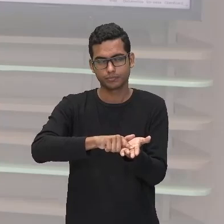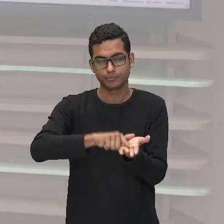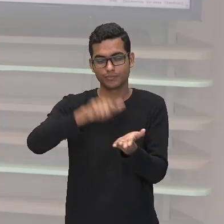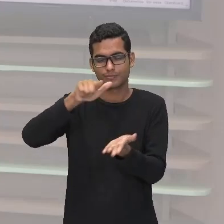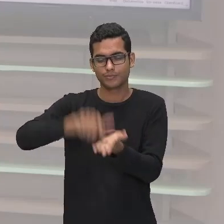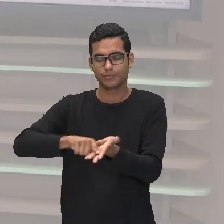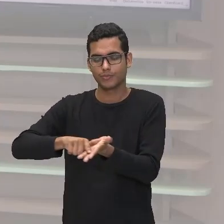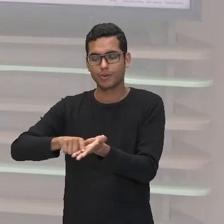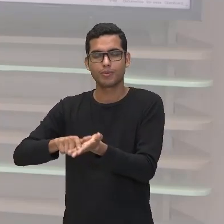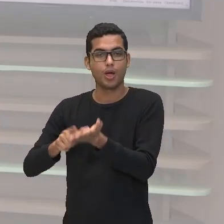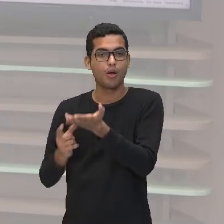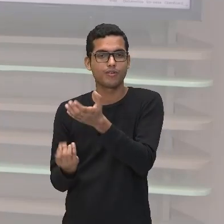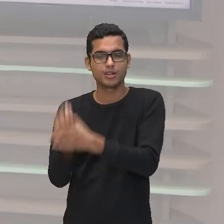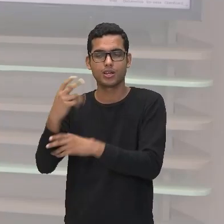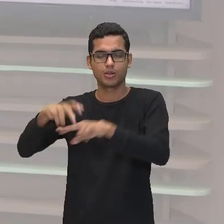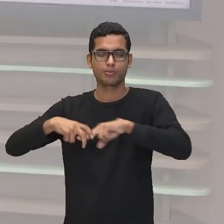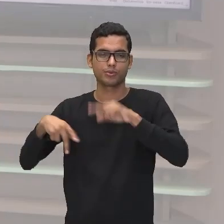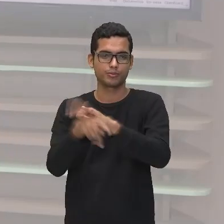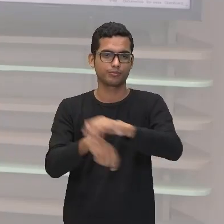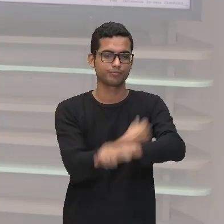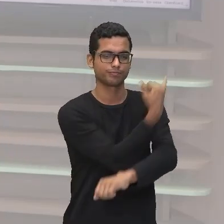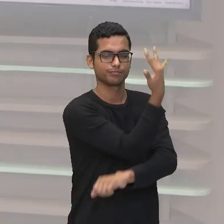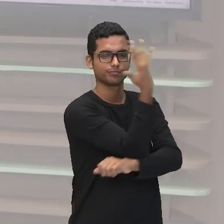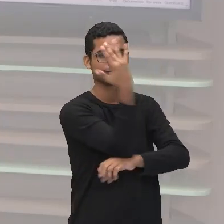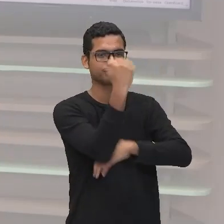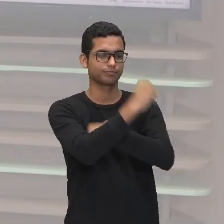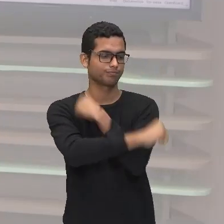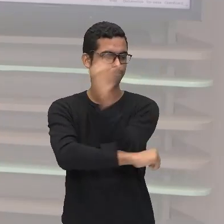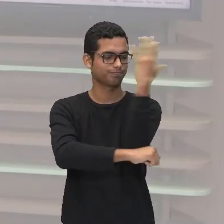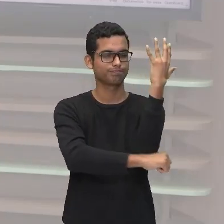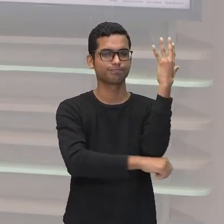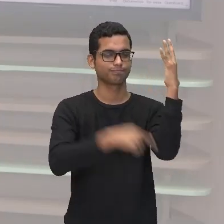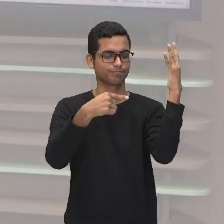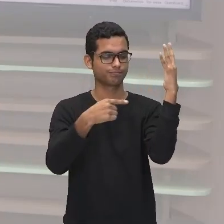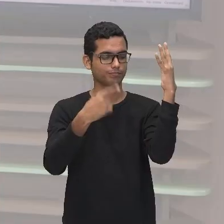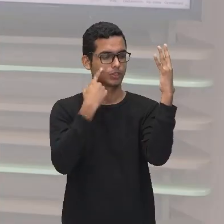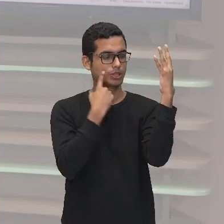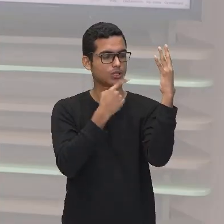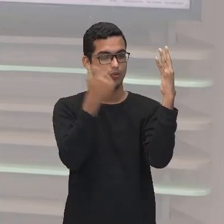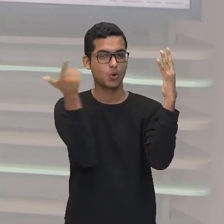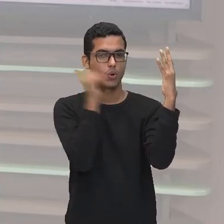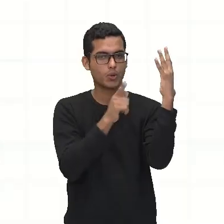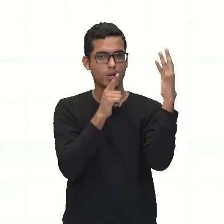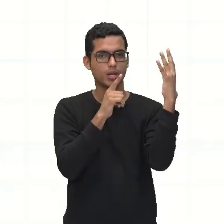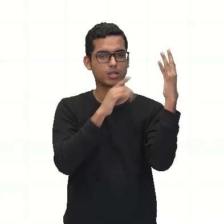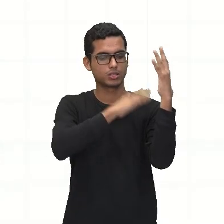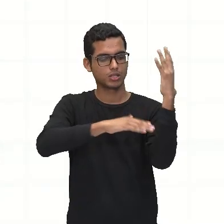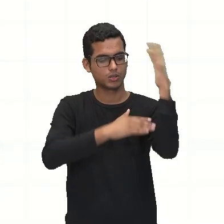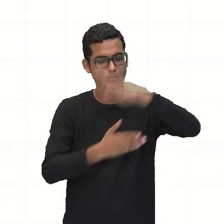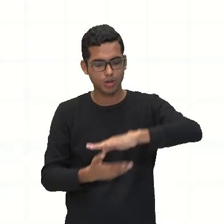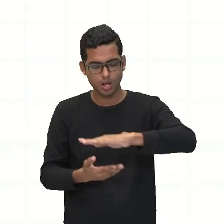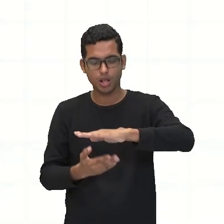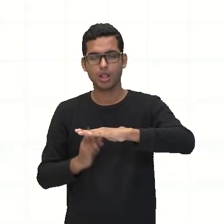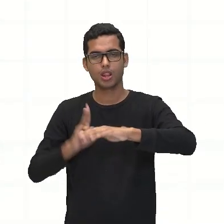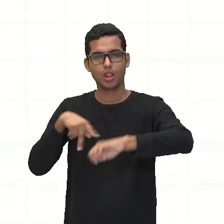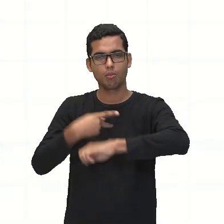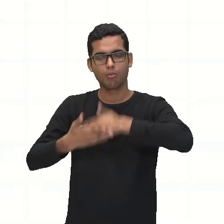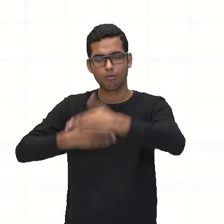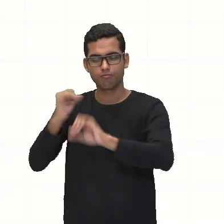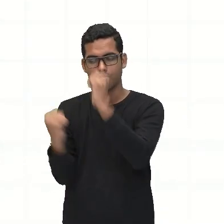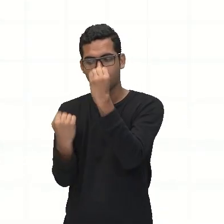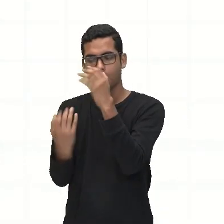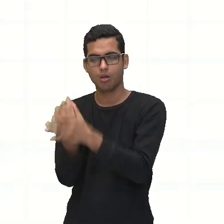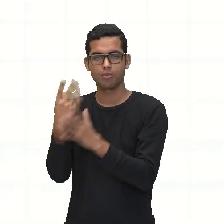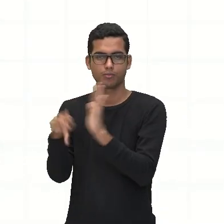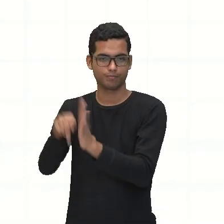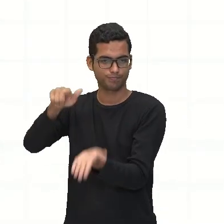da celulose, que vem das árvores, da madeira, certo? Então ele está pedindo perdão por isso. Então, embora seja uma composição